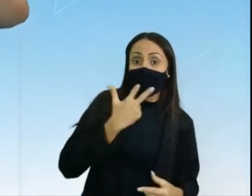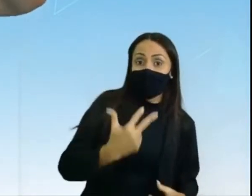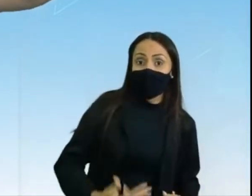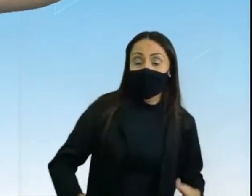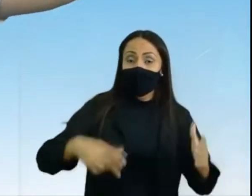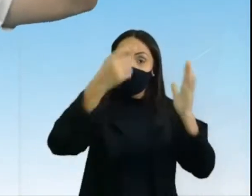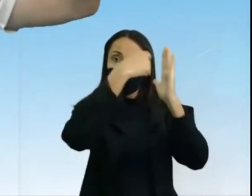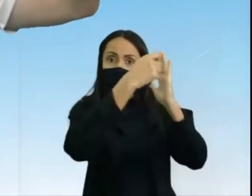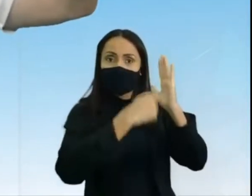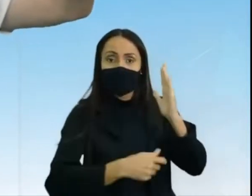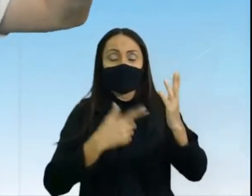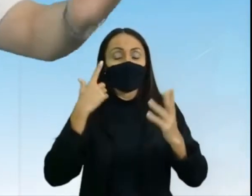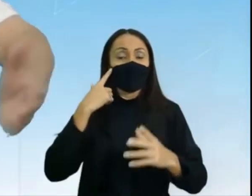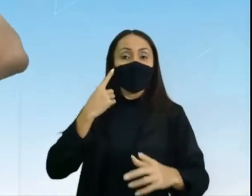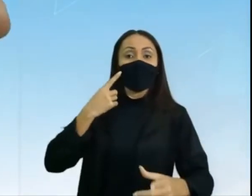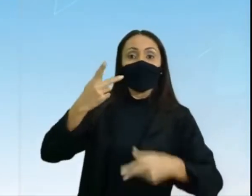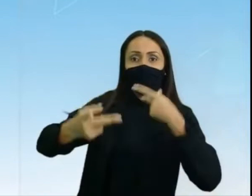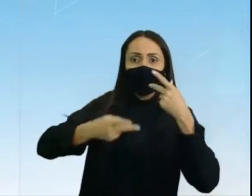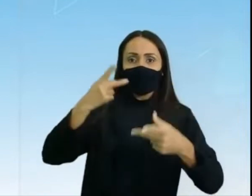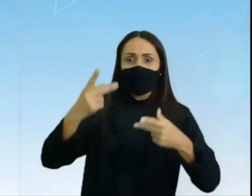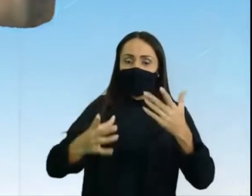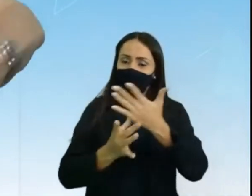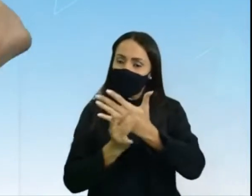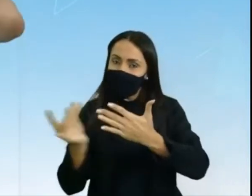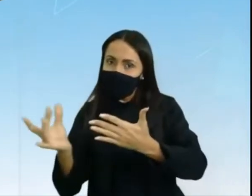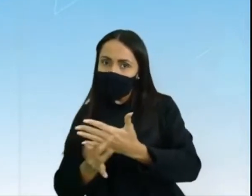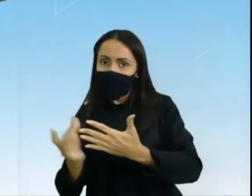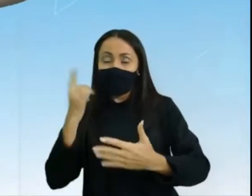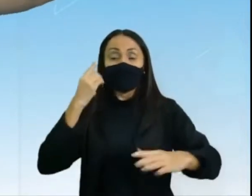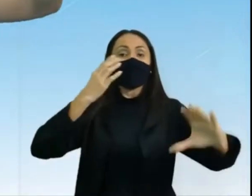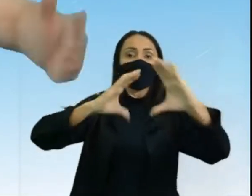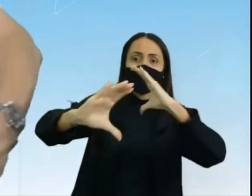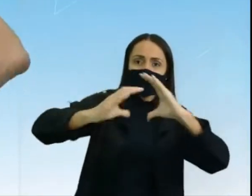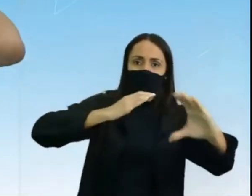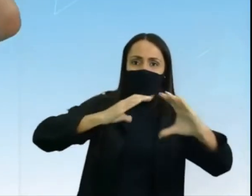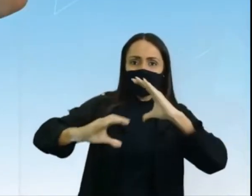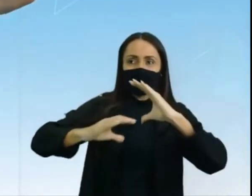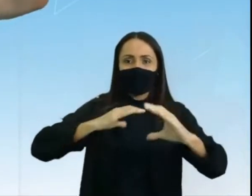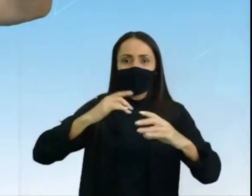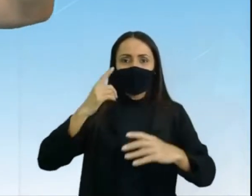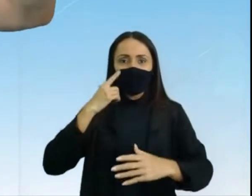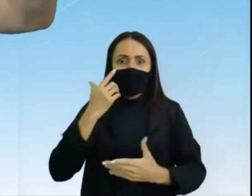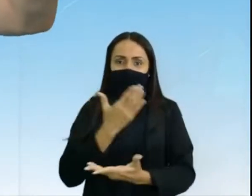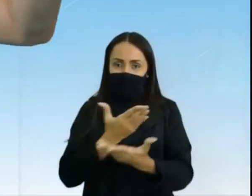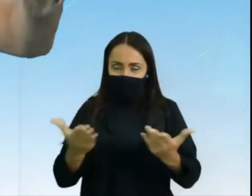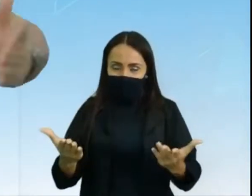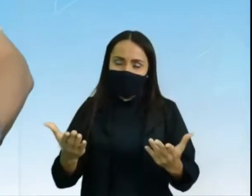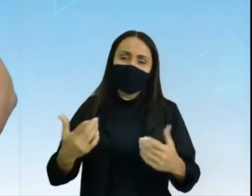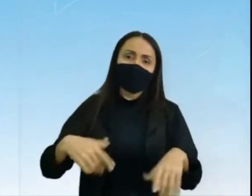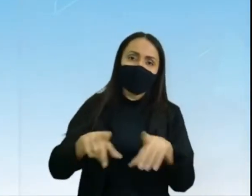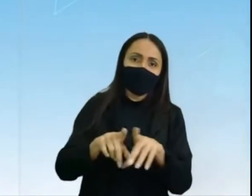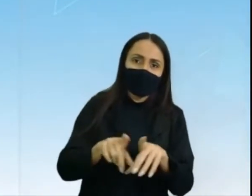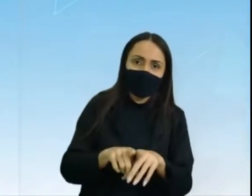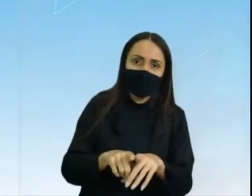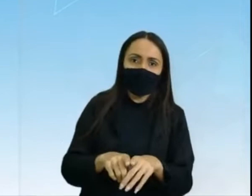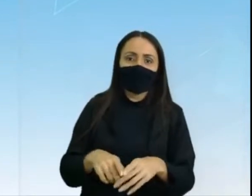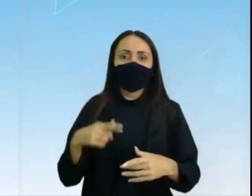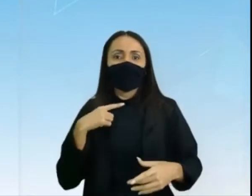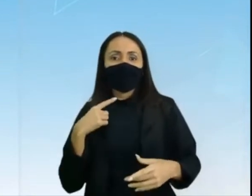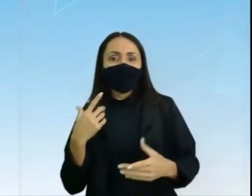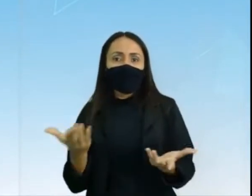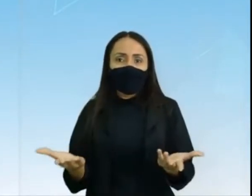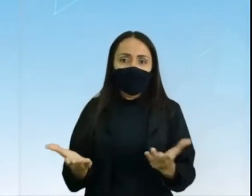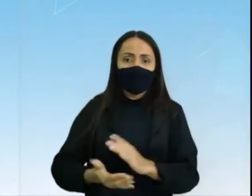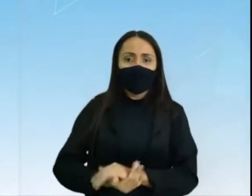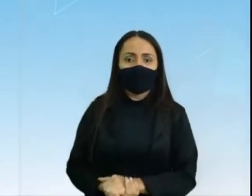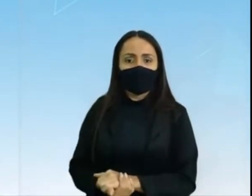falada com a semiótica, as outras comunicações, os outros atos comunicativos. Então vamos adiante.